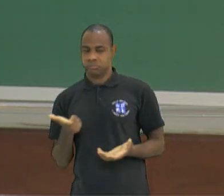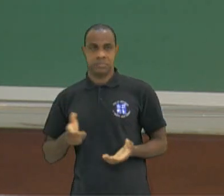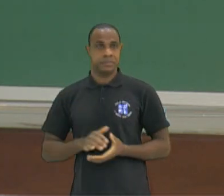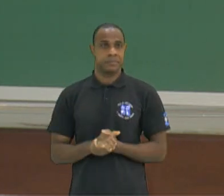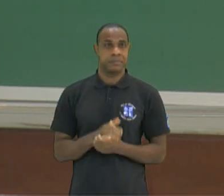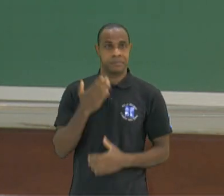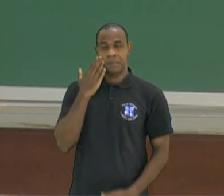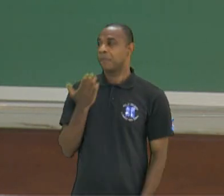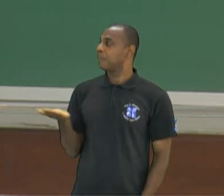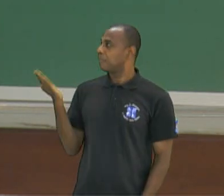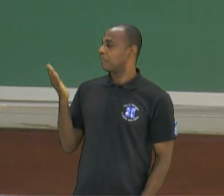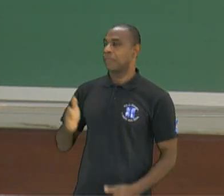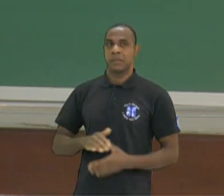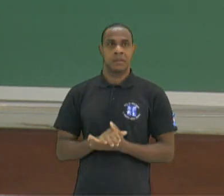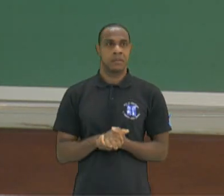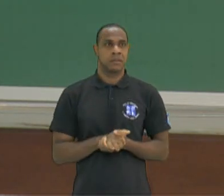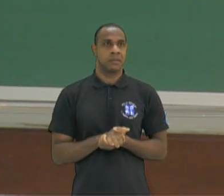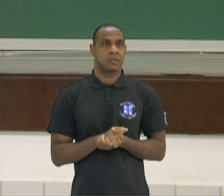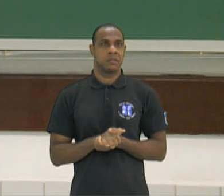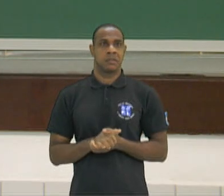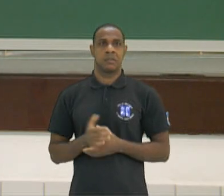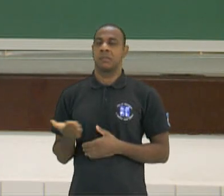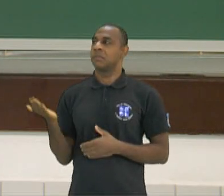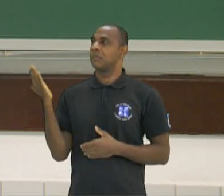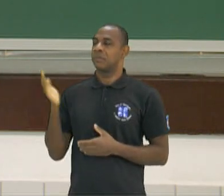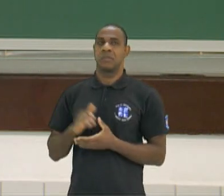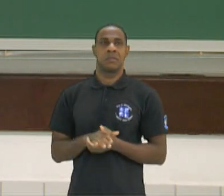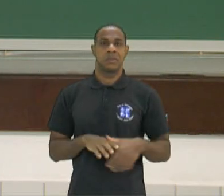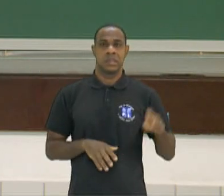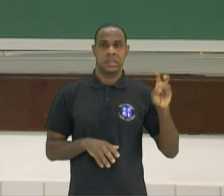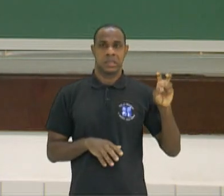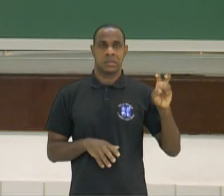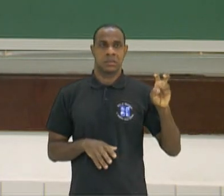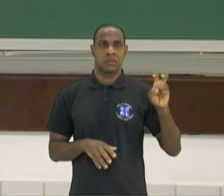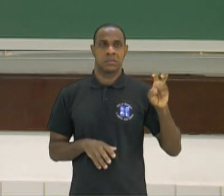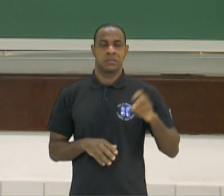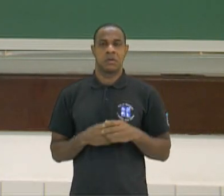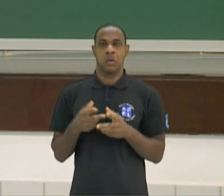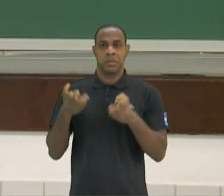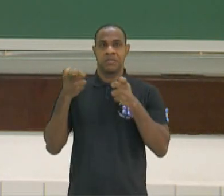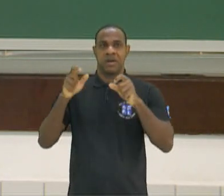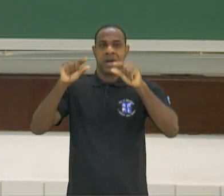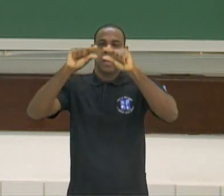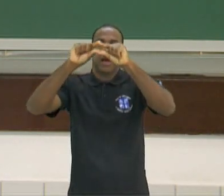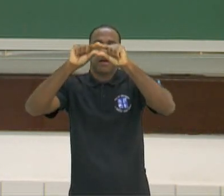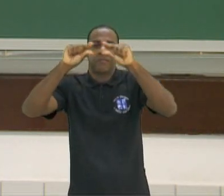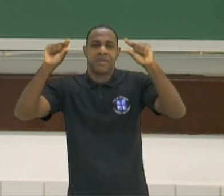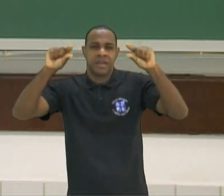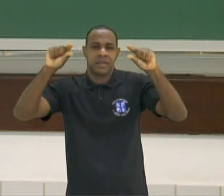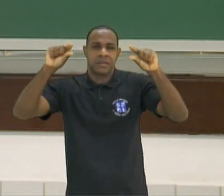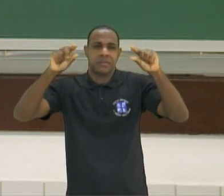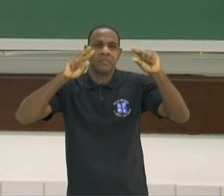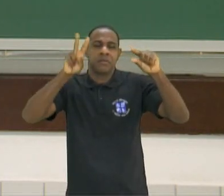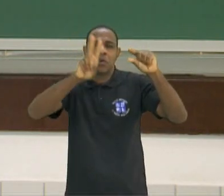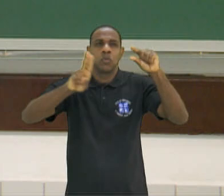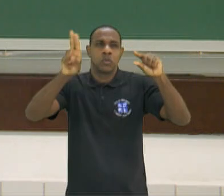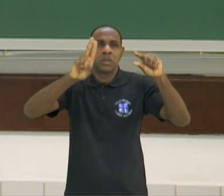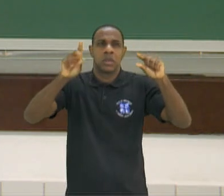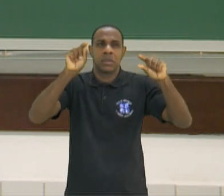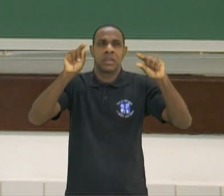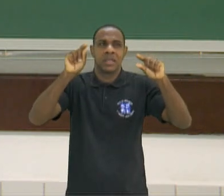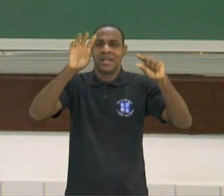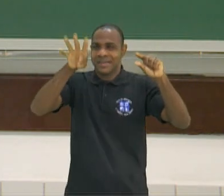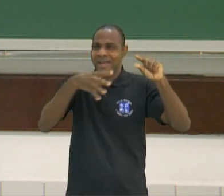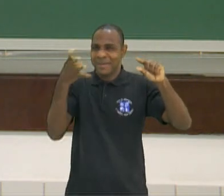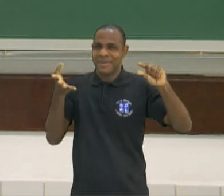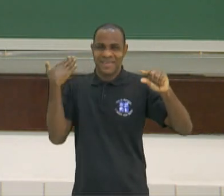Check the alternative that replaced the bold words. Então, aqui nós vamos observar a frase e nós vamos utilizar aquela tabela que a